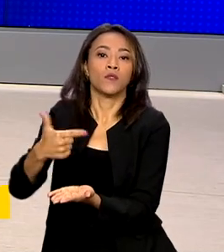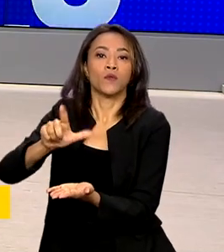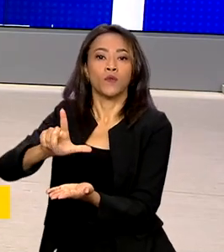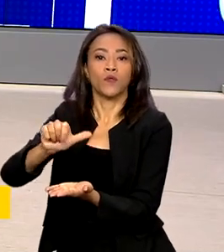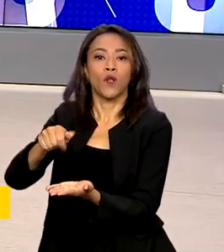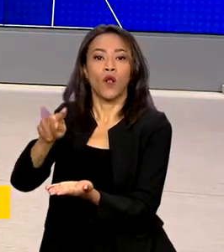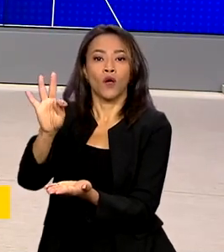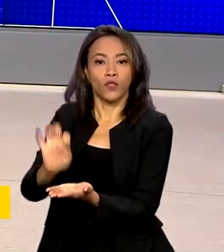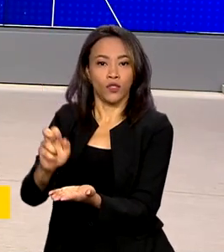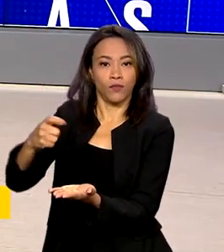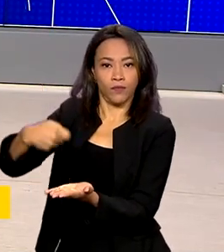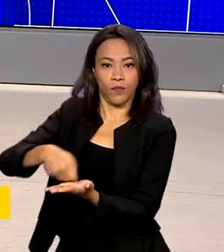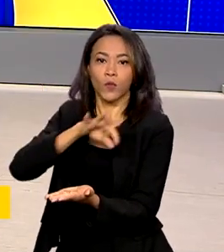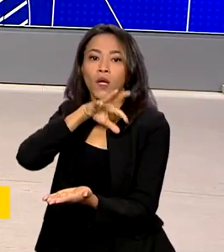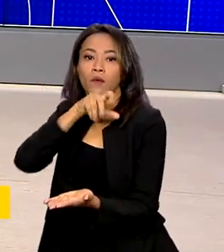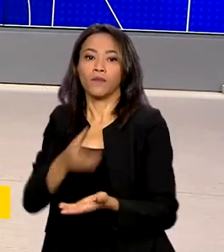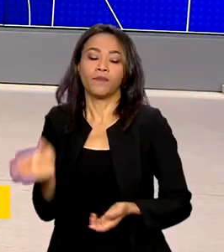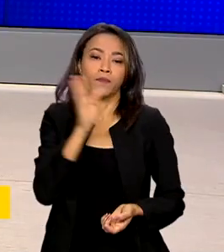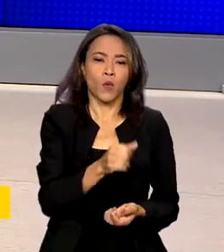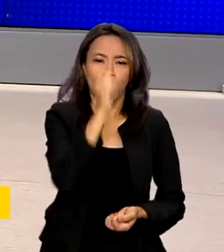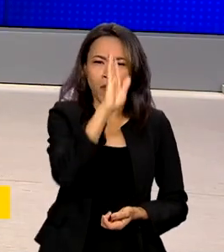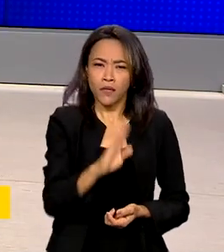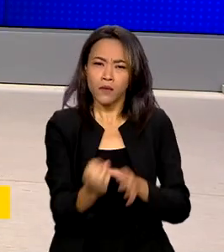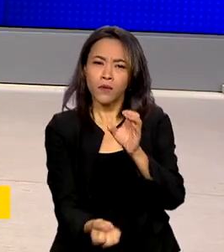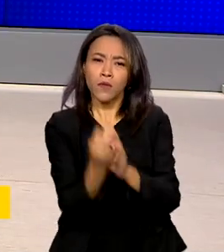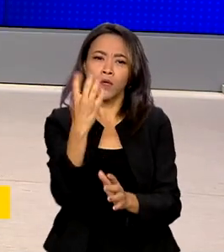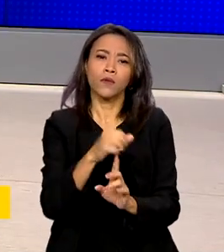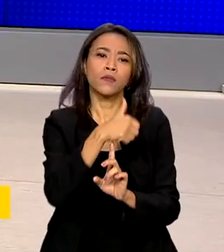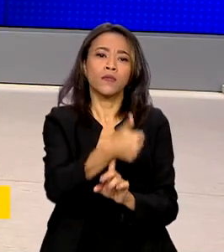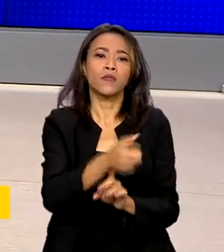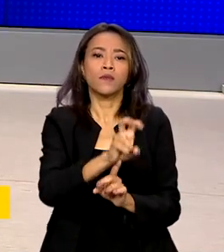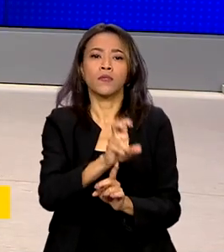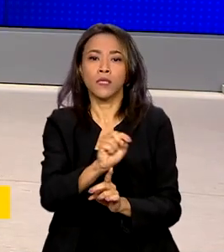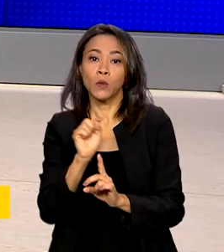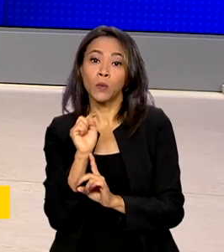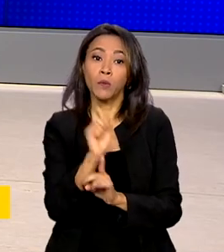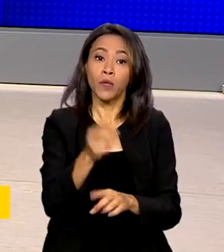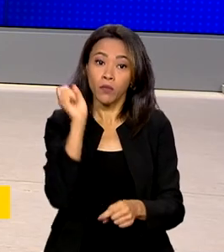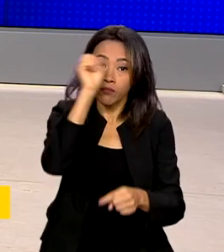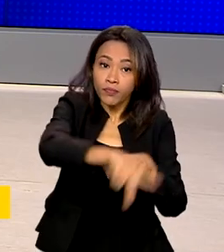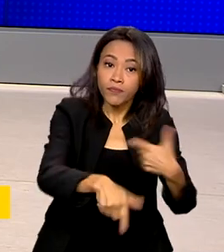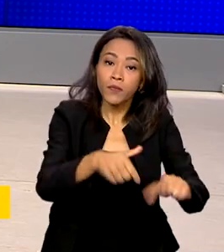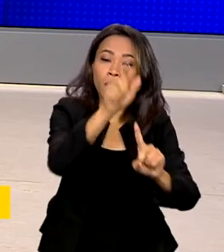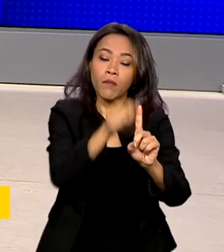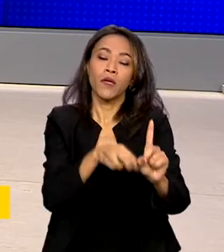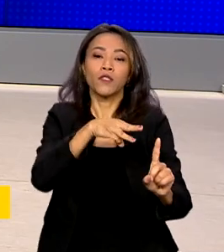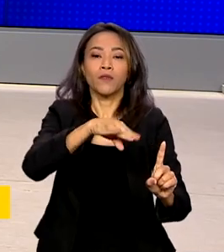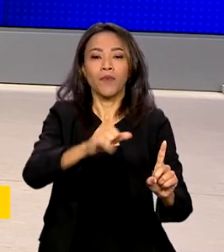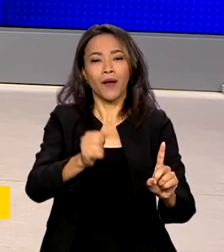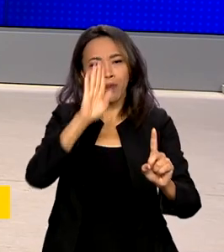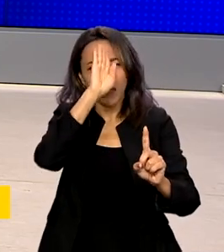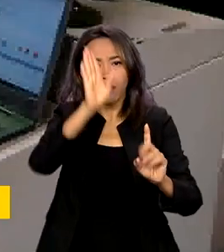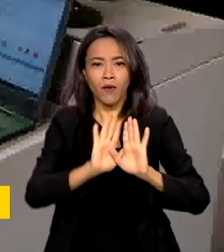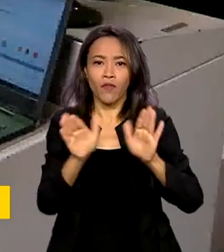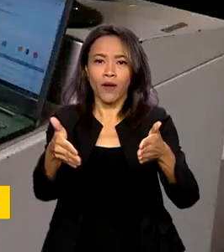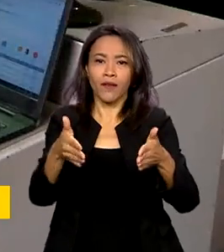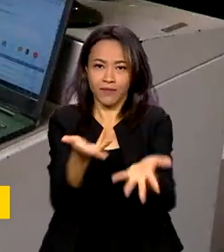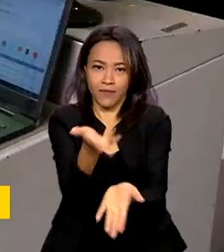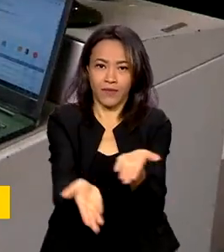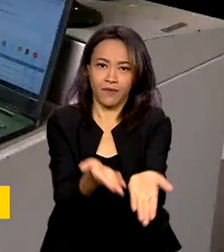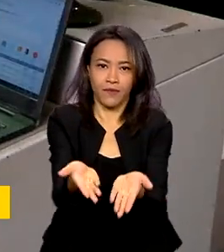o Brasil criou mais de 155 mil empregos em maio o destaque foi o setor de serviços